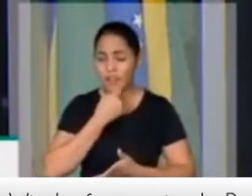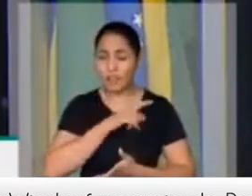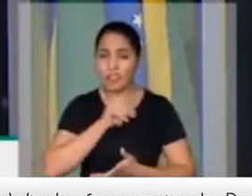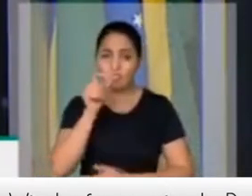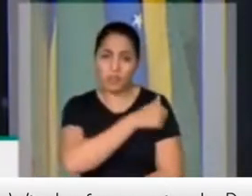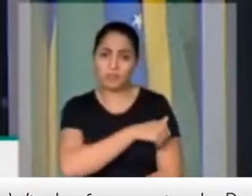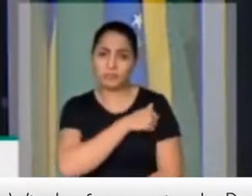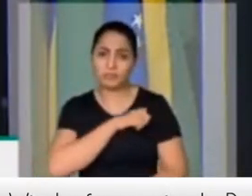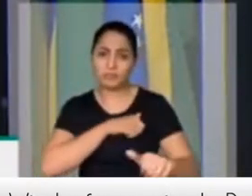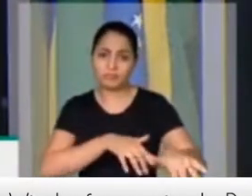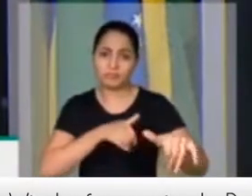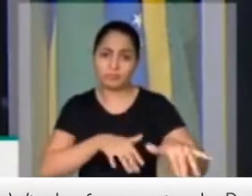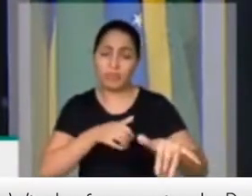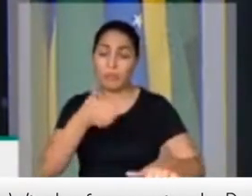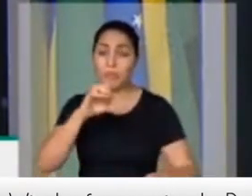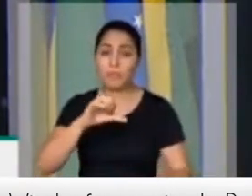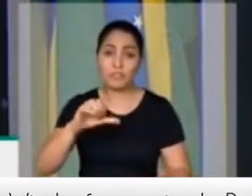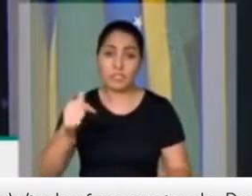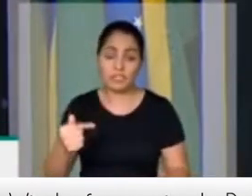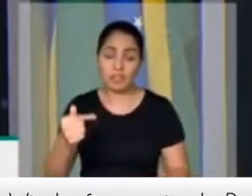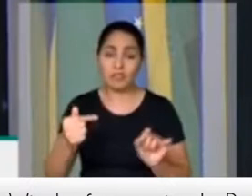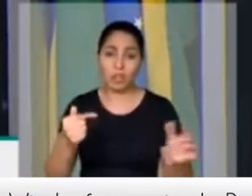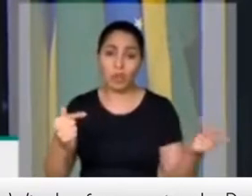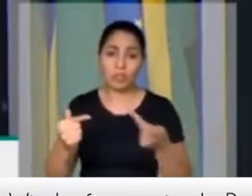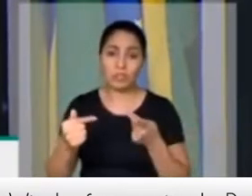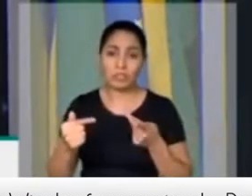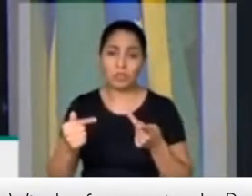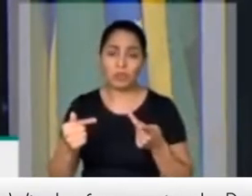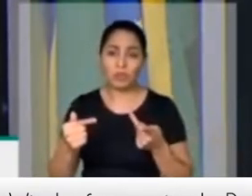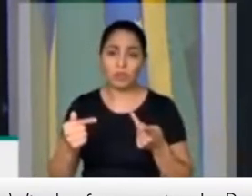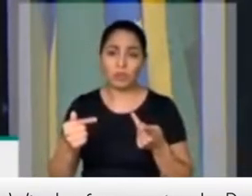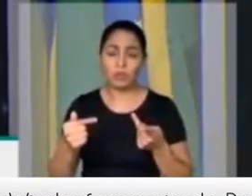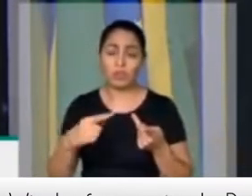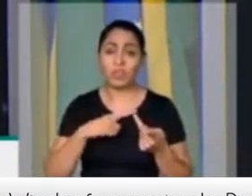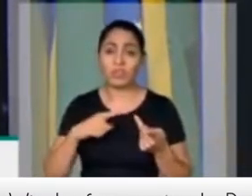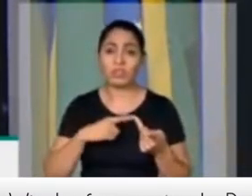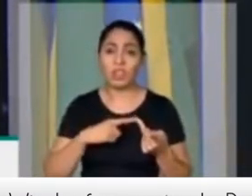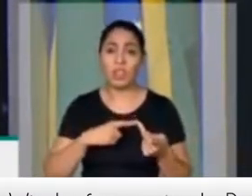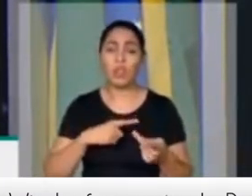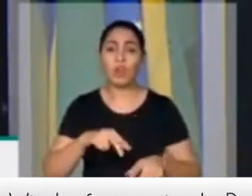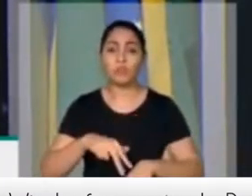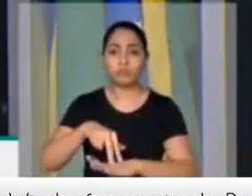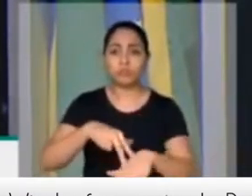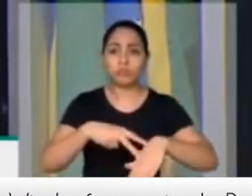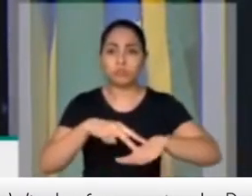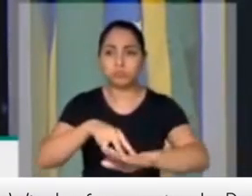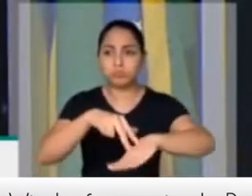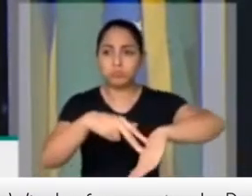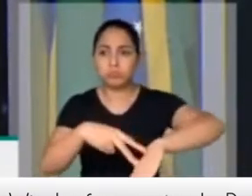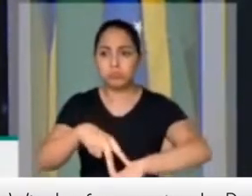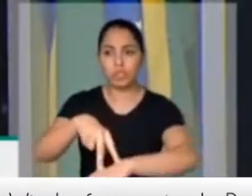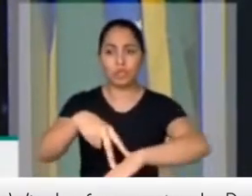ação popular de 1997 que exige a demolição da guarda teria de um de surf na praia do pepê